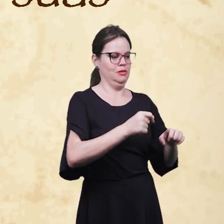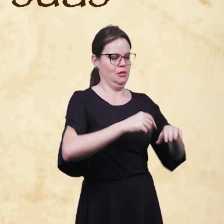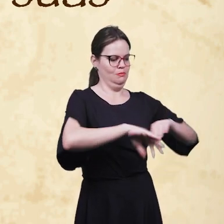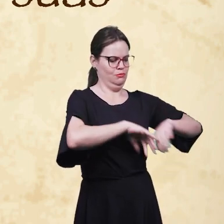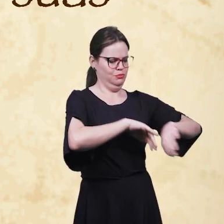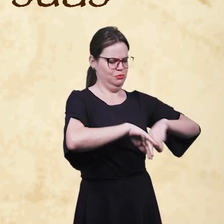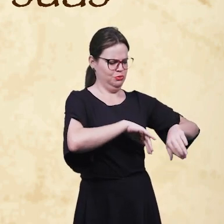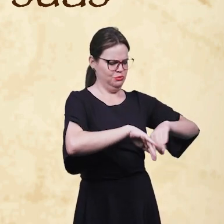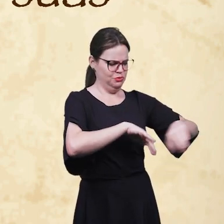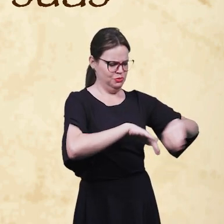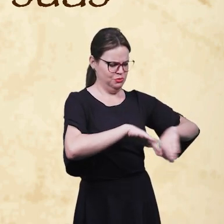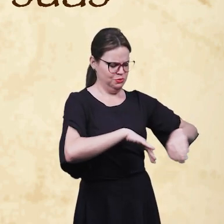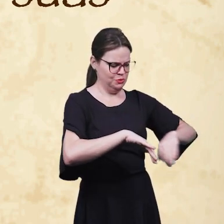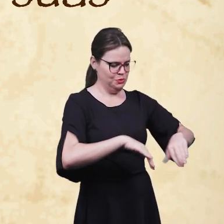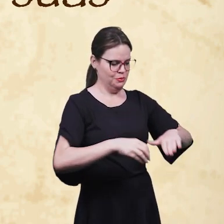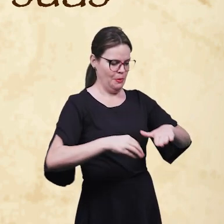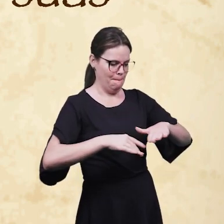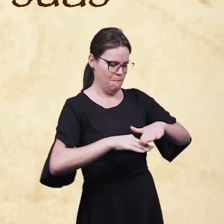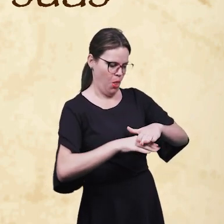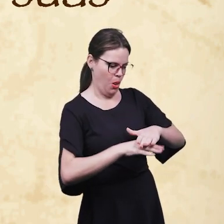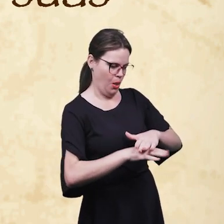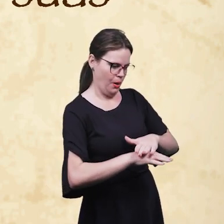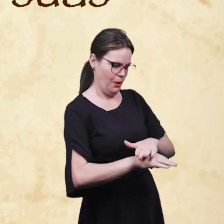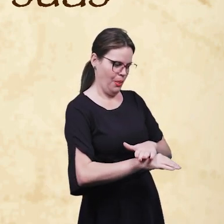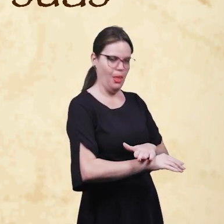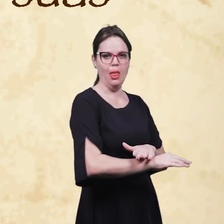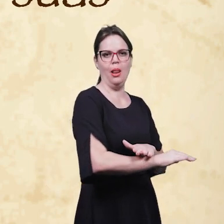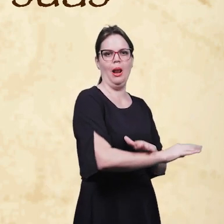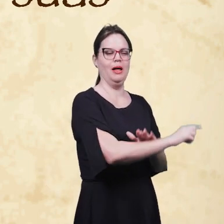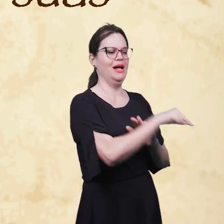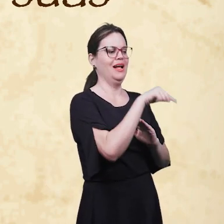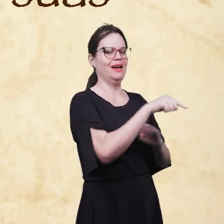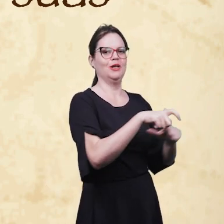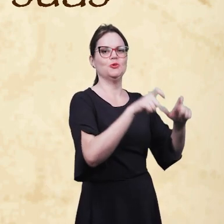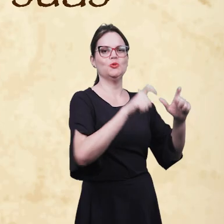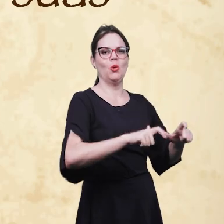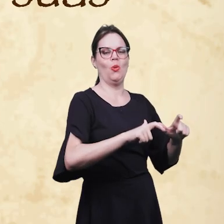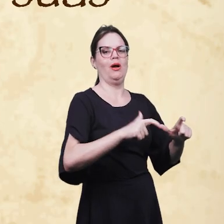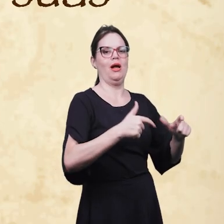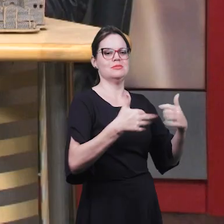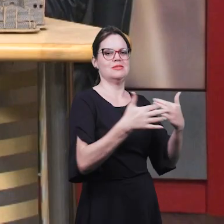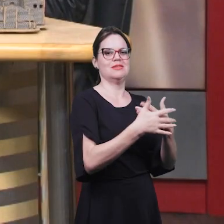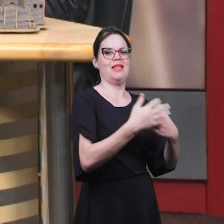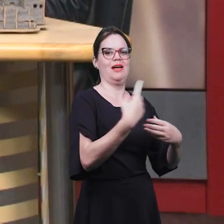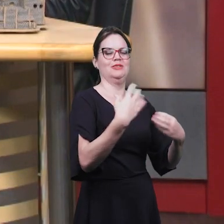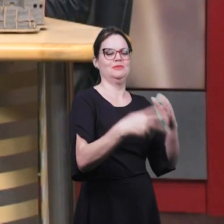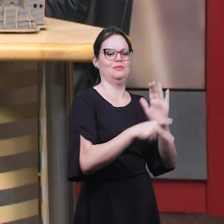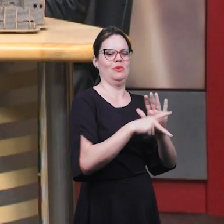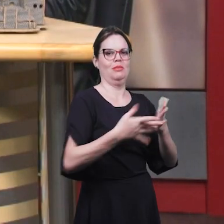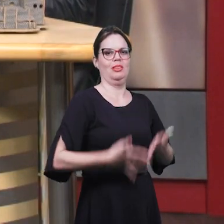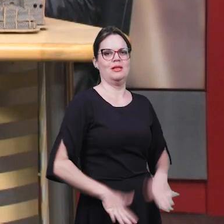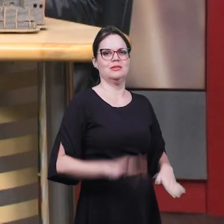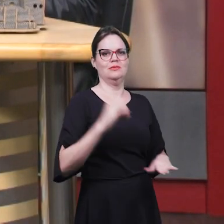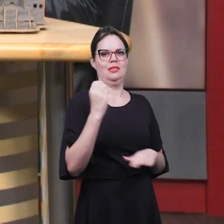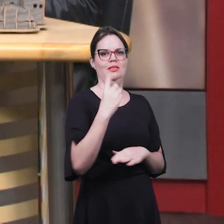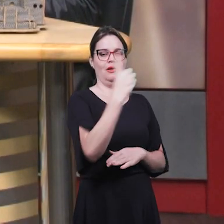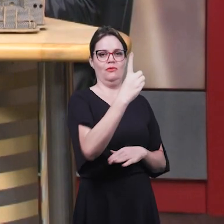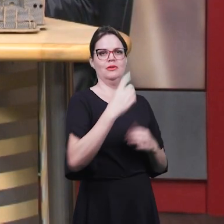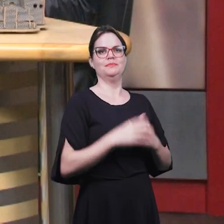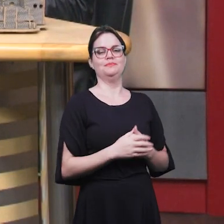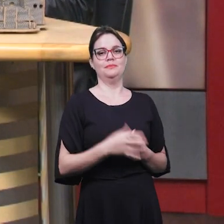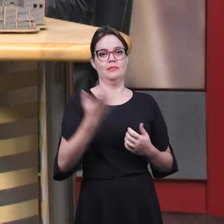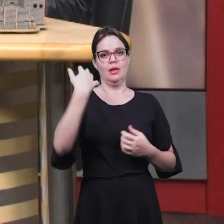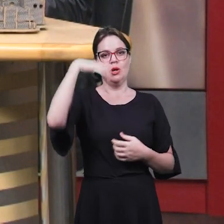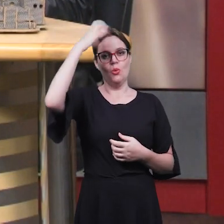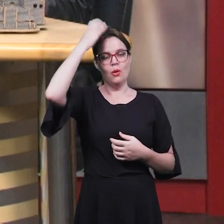cidade de Davi, porque Ezequias prosperou em toda a sua obra. É uma obra né? Depois vai